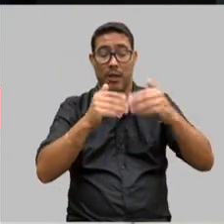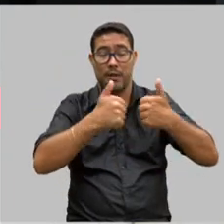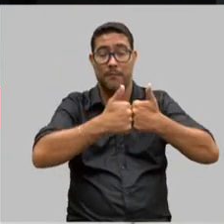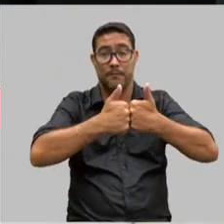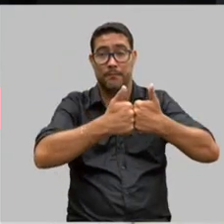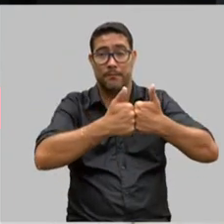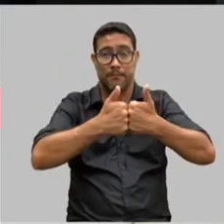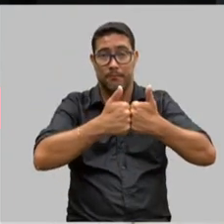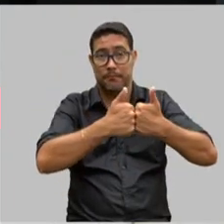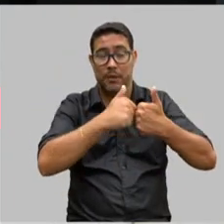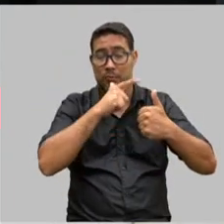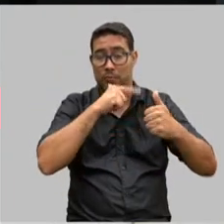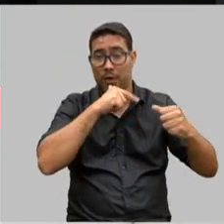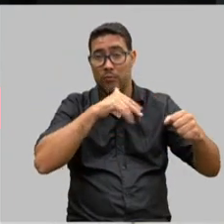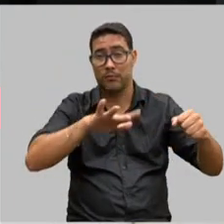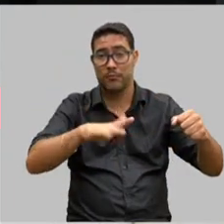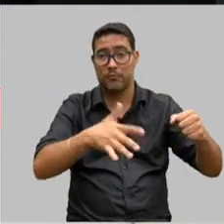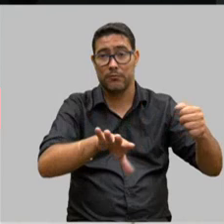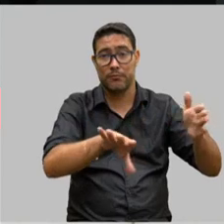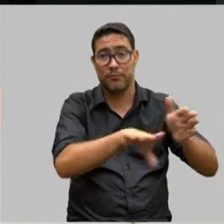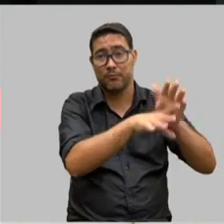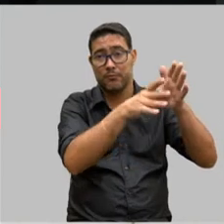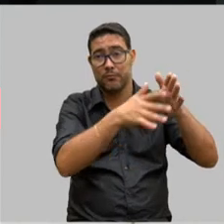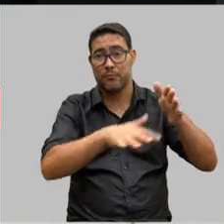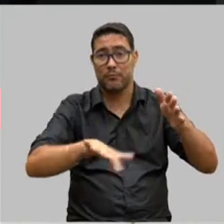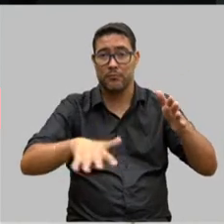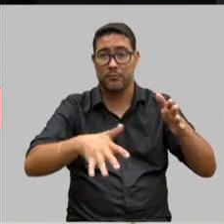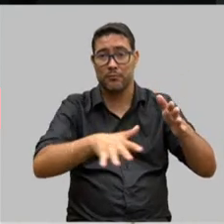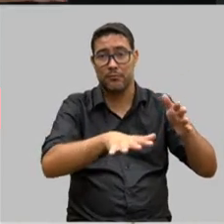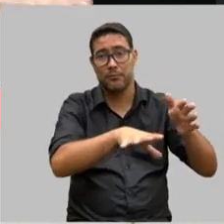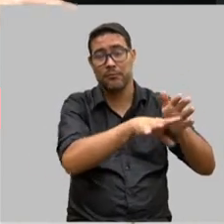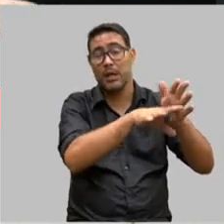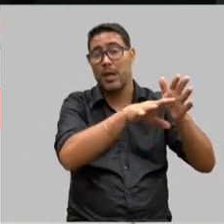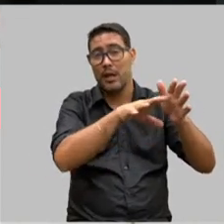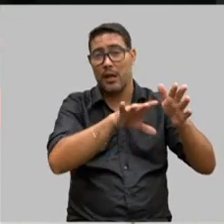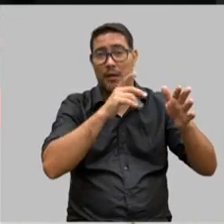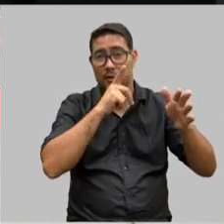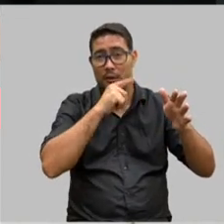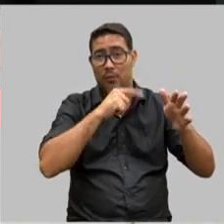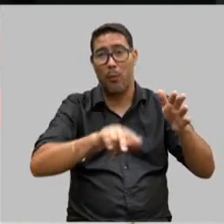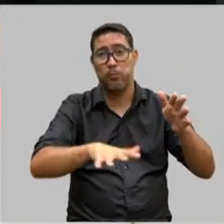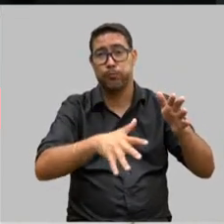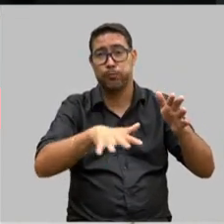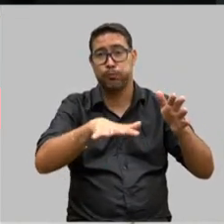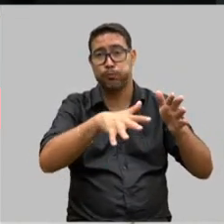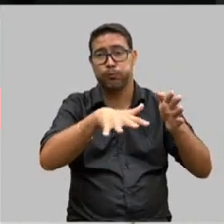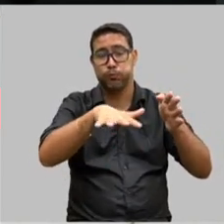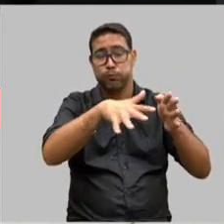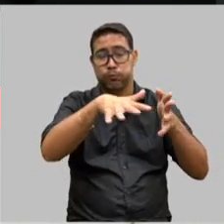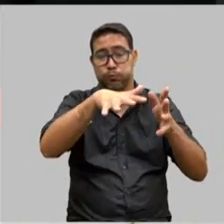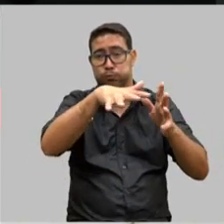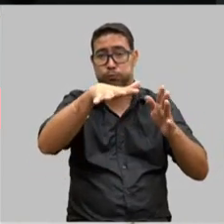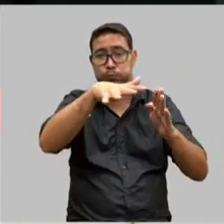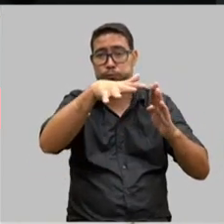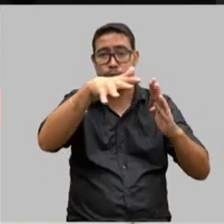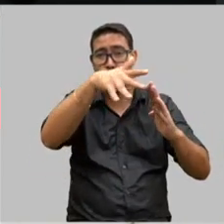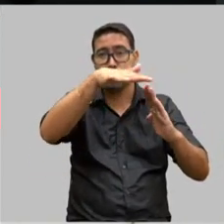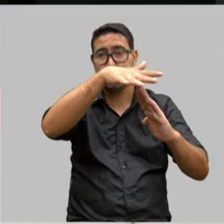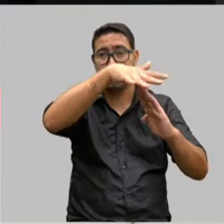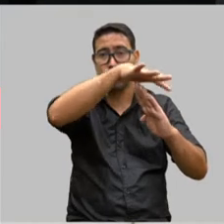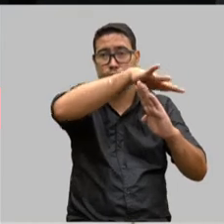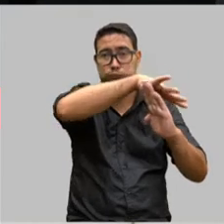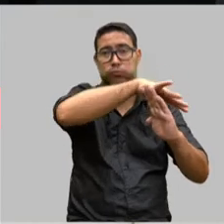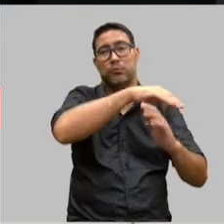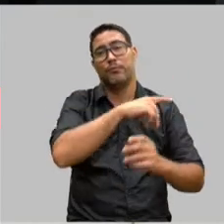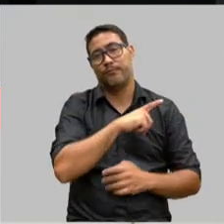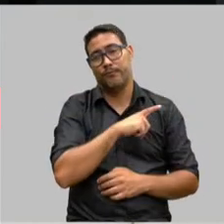baixo, quando está no período de cheia, inunda tudo. Então, isso é um problema que nós